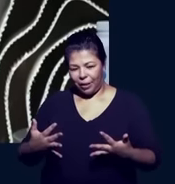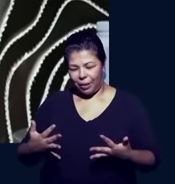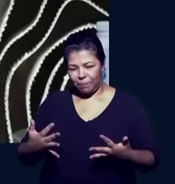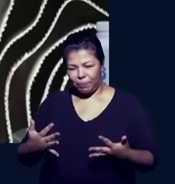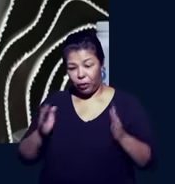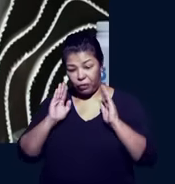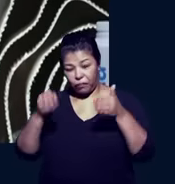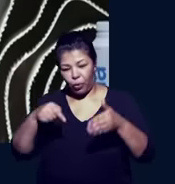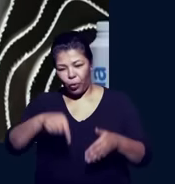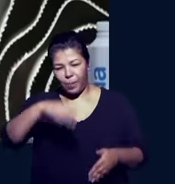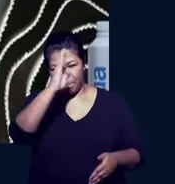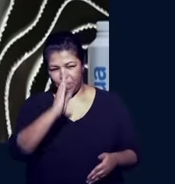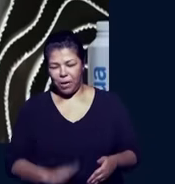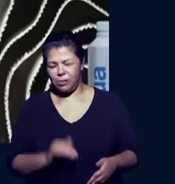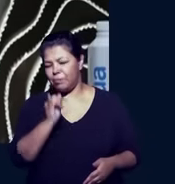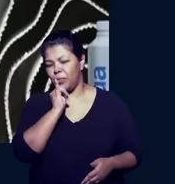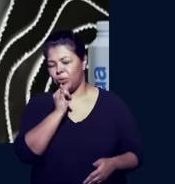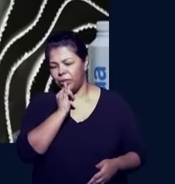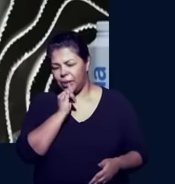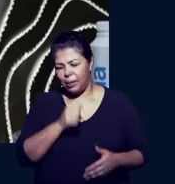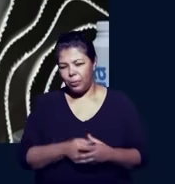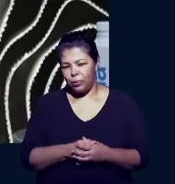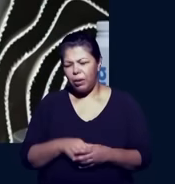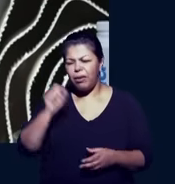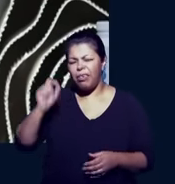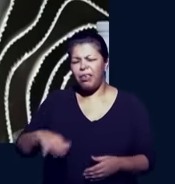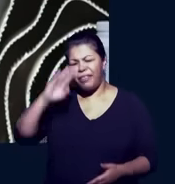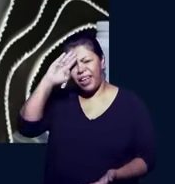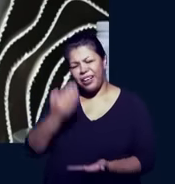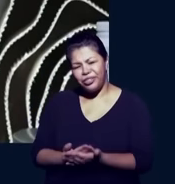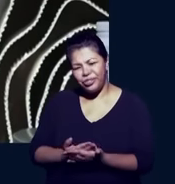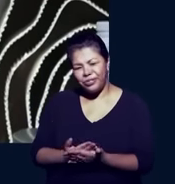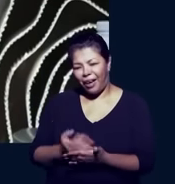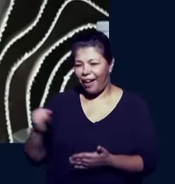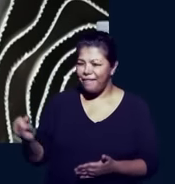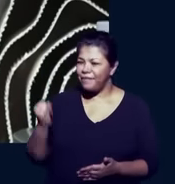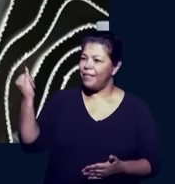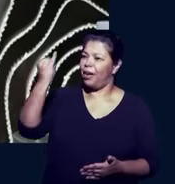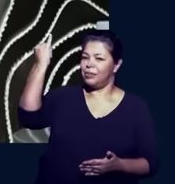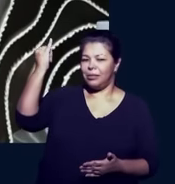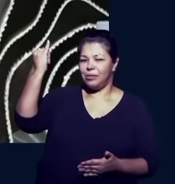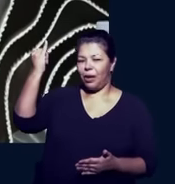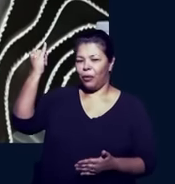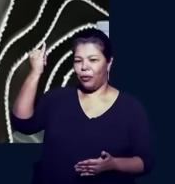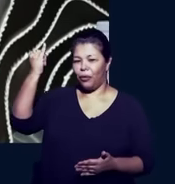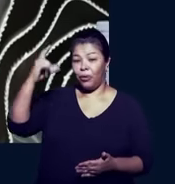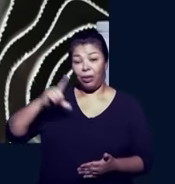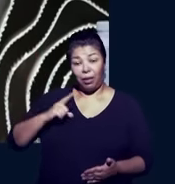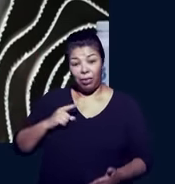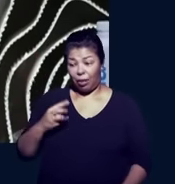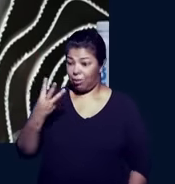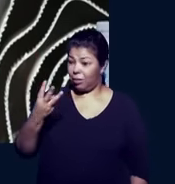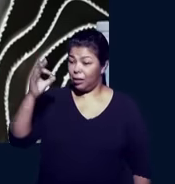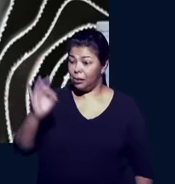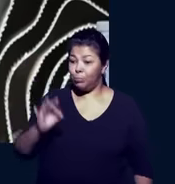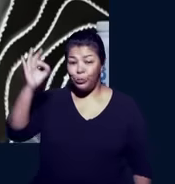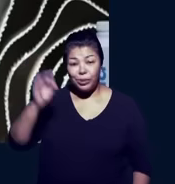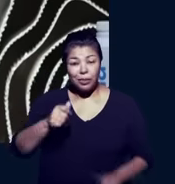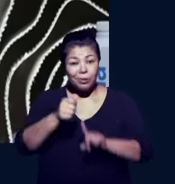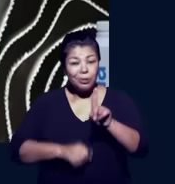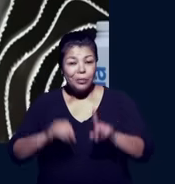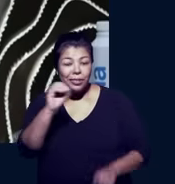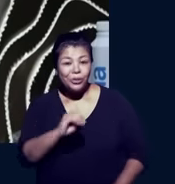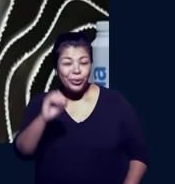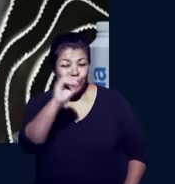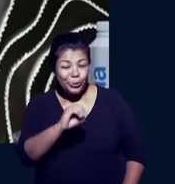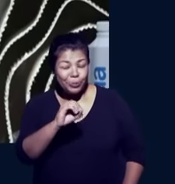inflação de serviços né Por exemplo quem iria acreditar no início do ano que a inflação de serviço ia tá em 3% no mês de outubro que é